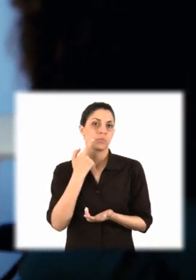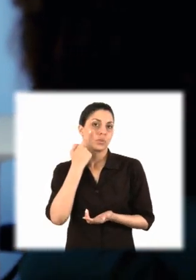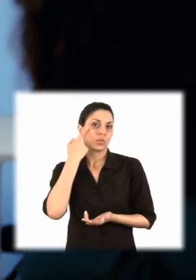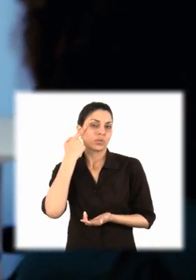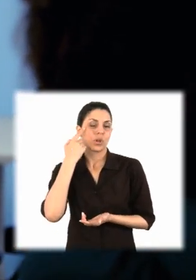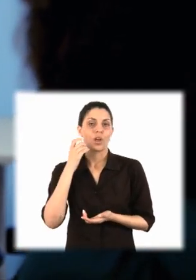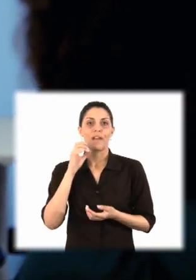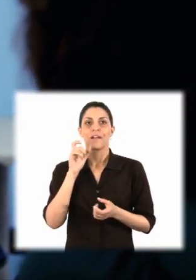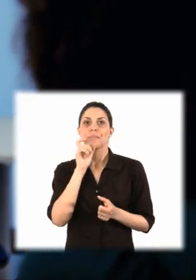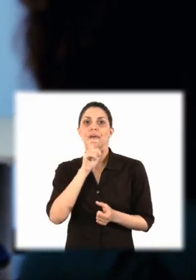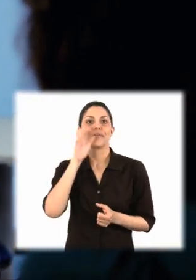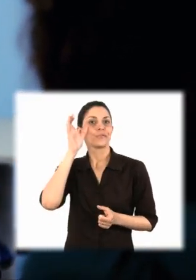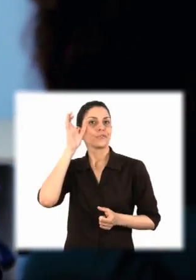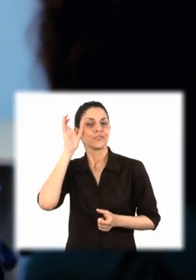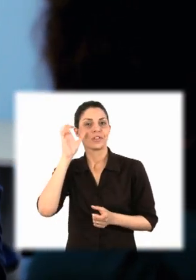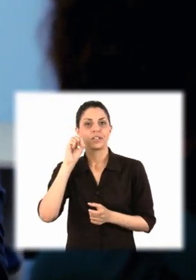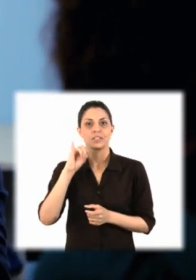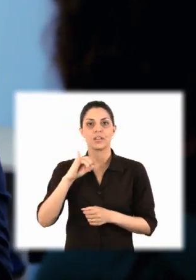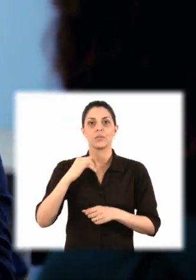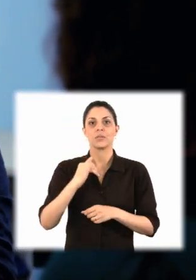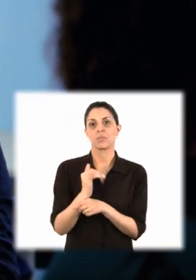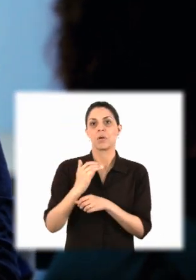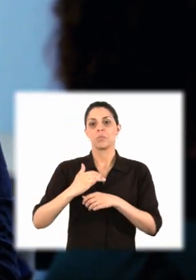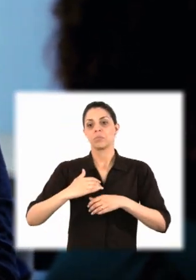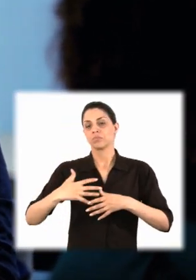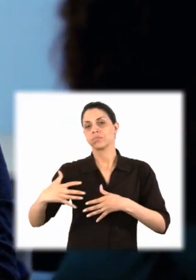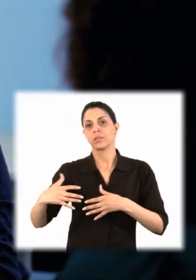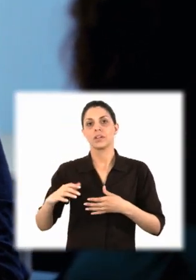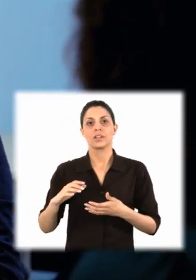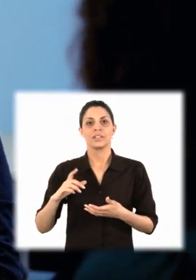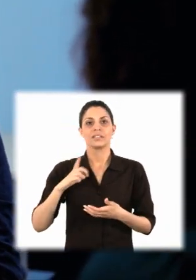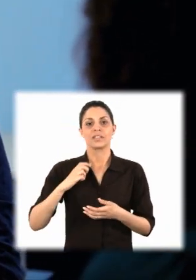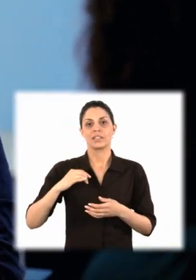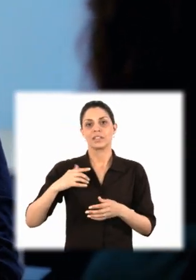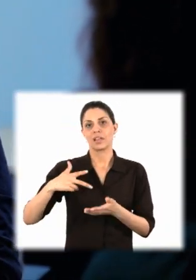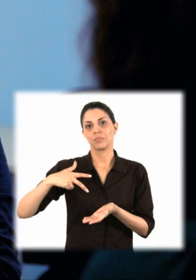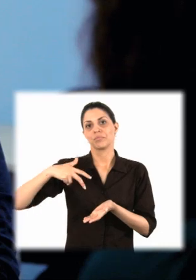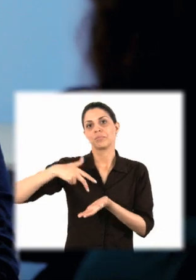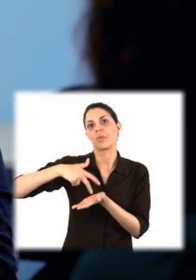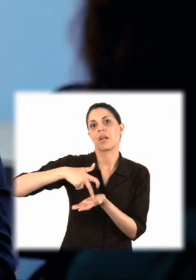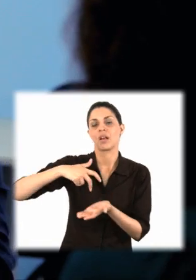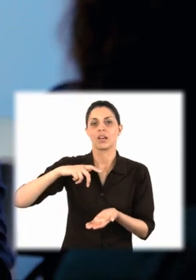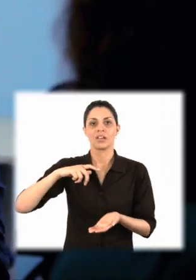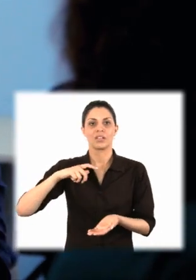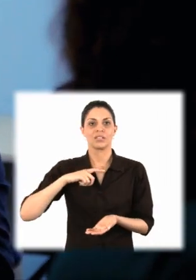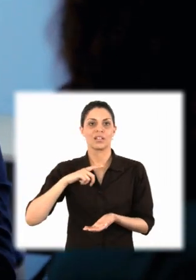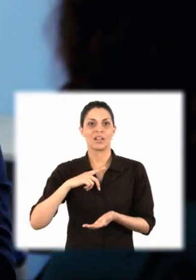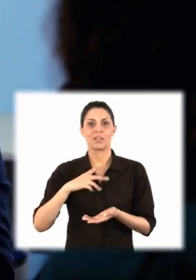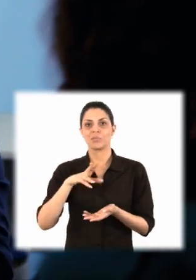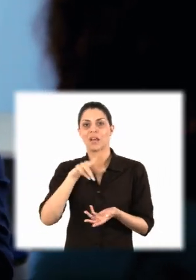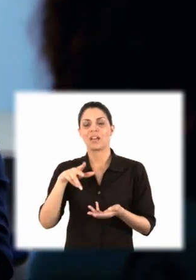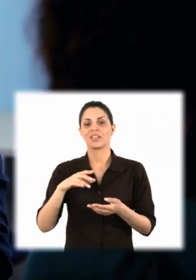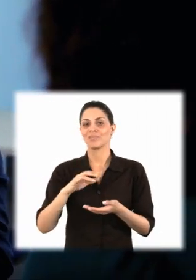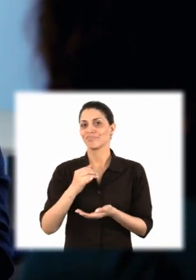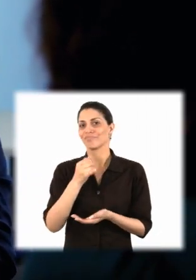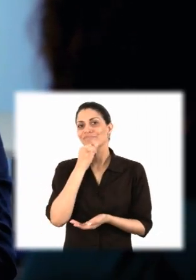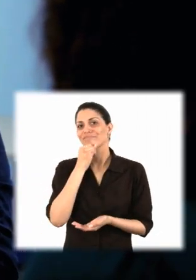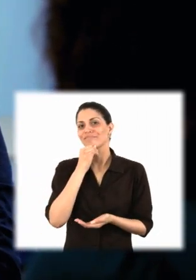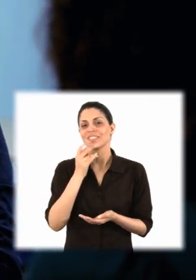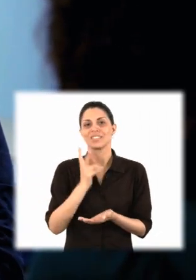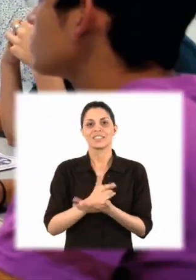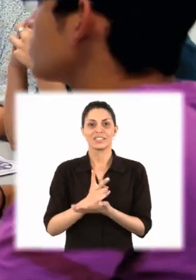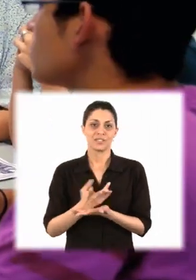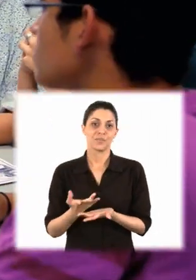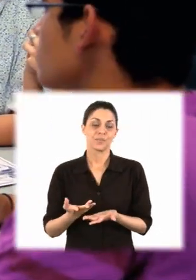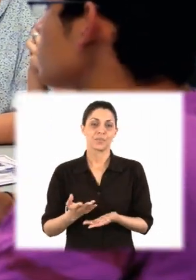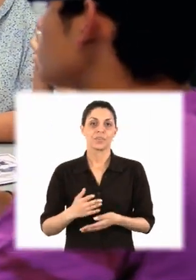olhos puxados, é o China. Se ele é um pouco mais gordo, é o gordão. Se ele manca, é chamado do pato e assim por diante.